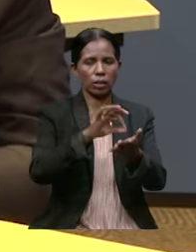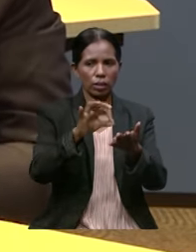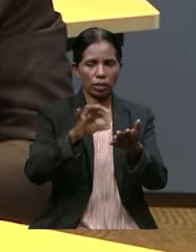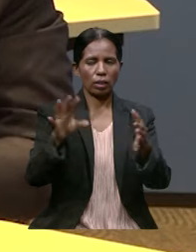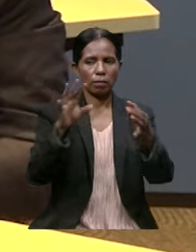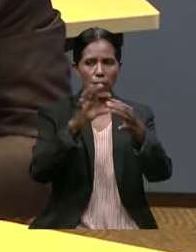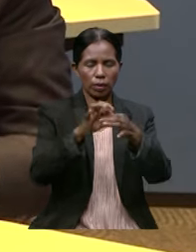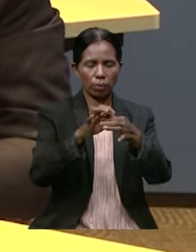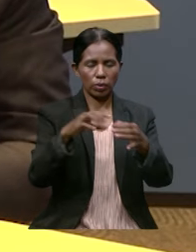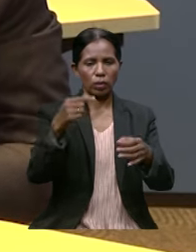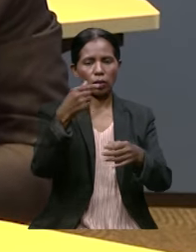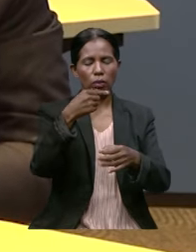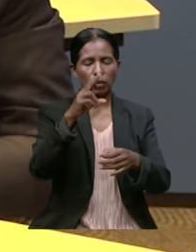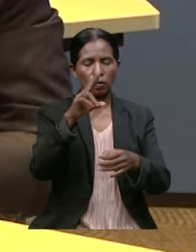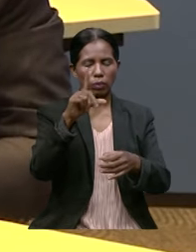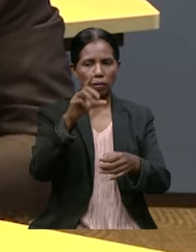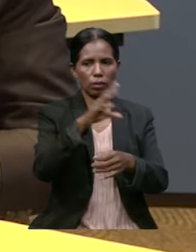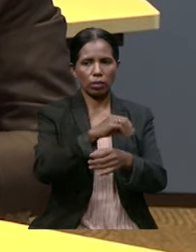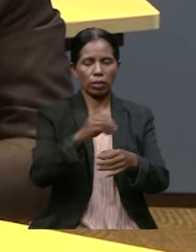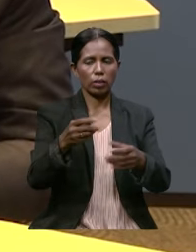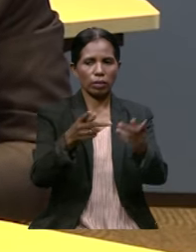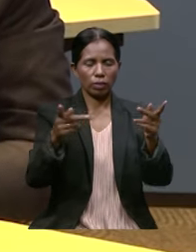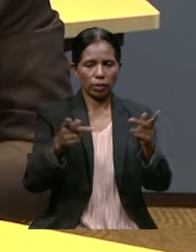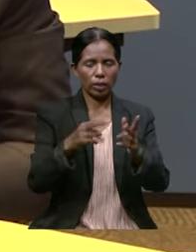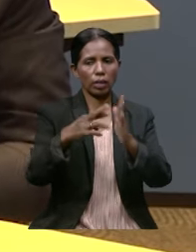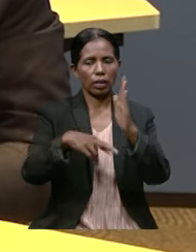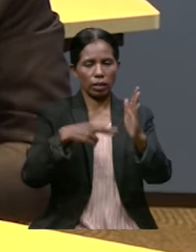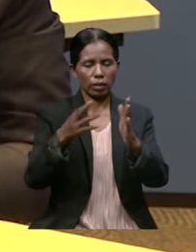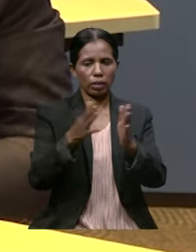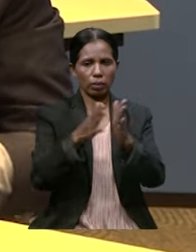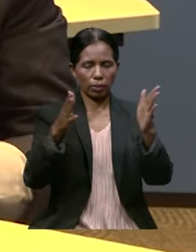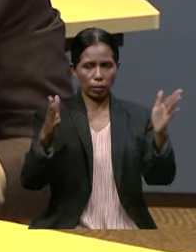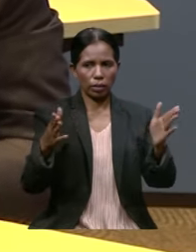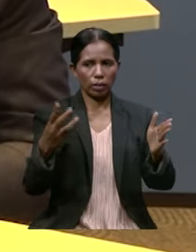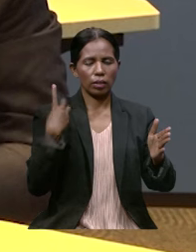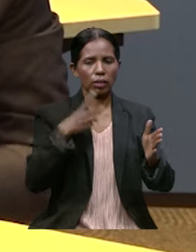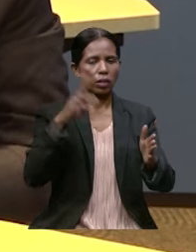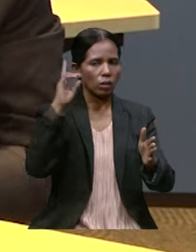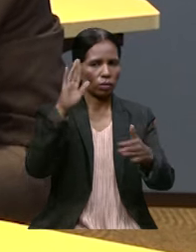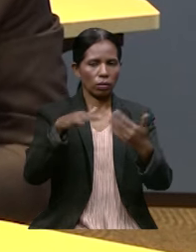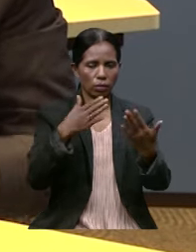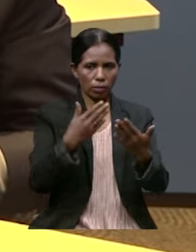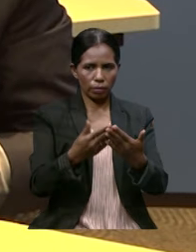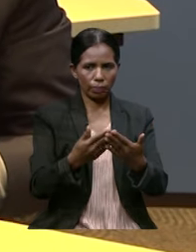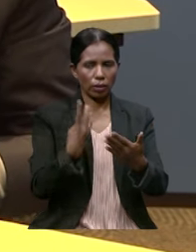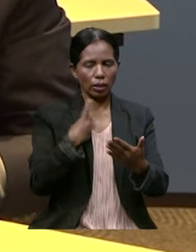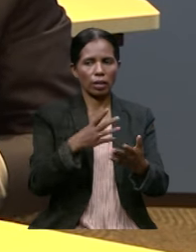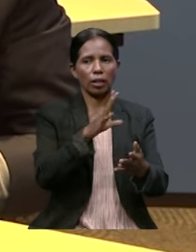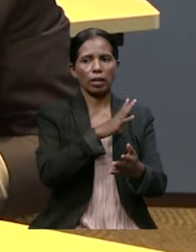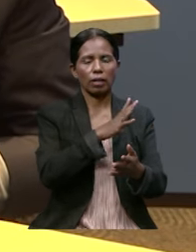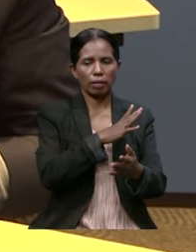membro e vestire ia anesan condições requisitos neve o in itotorona e itotu in kata